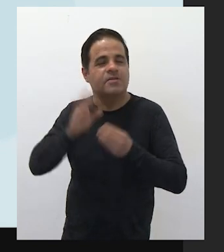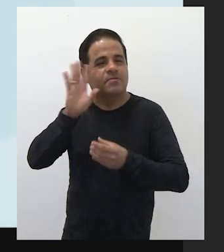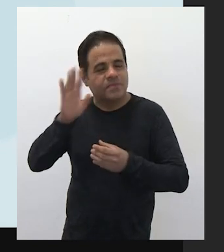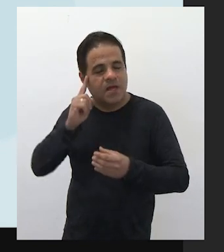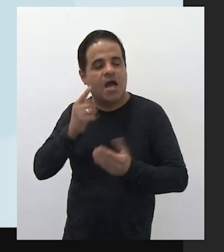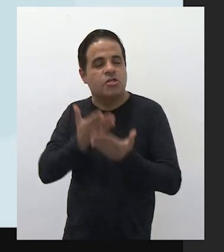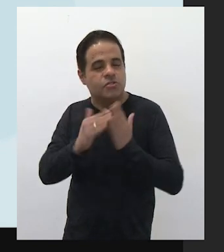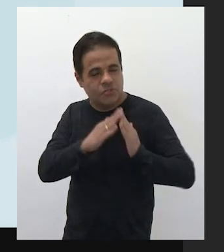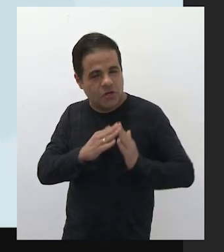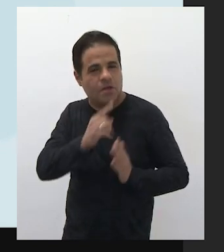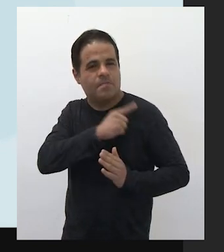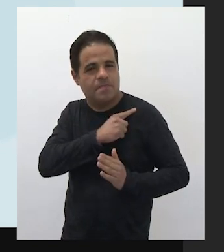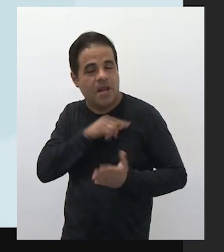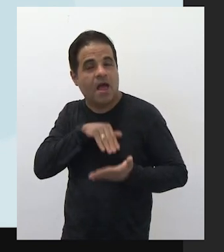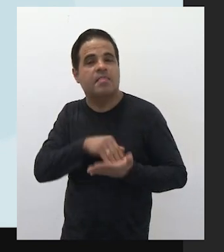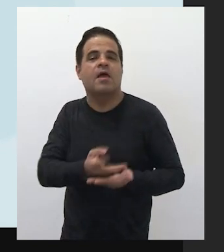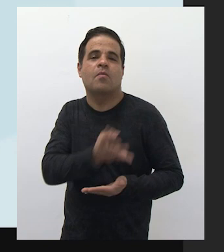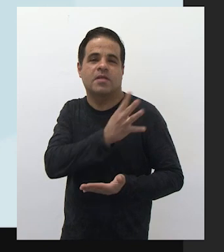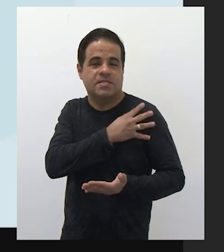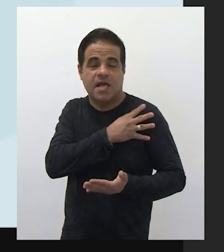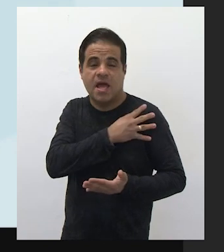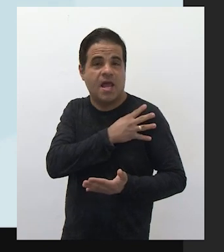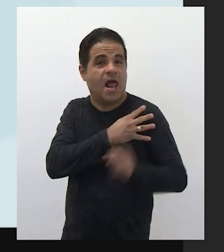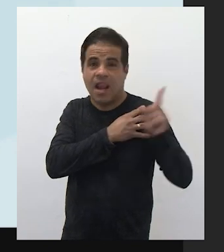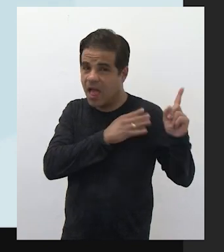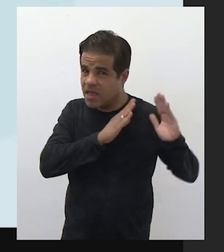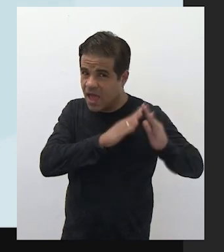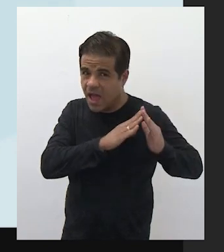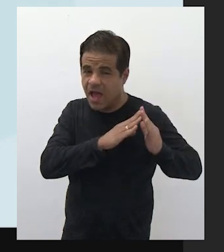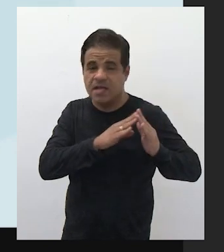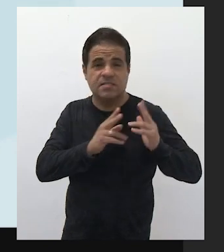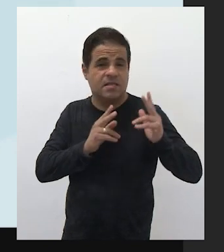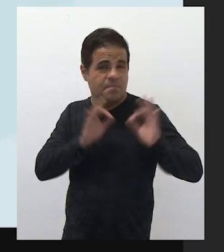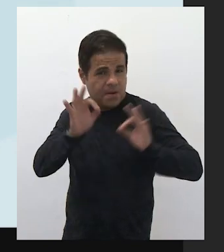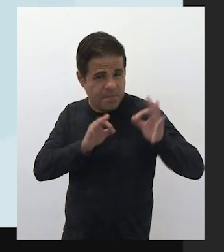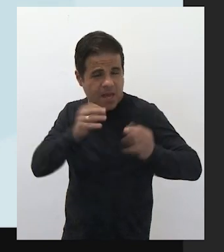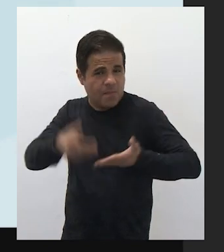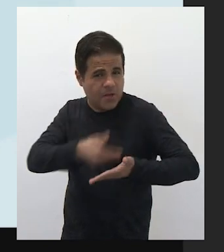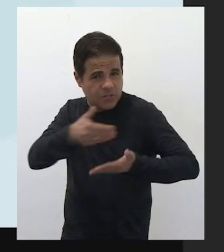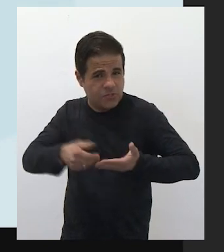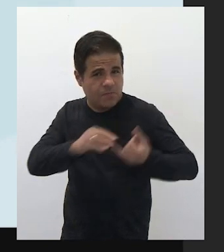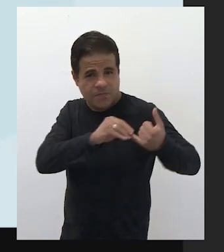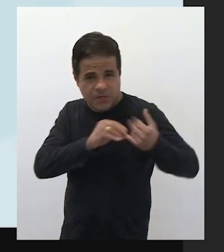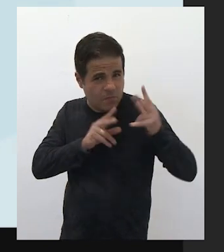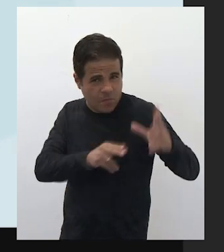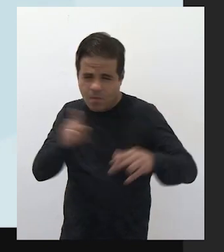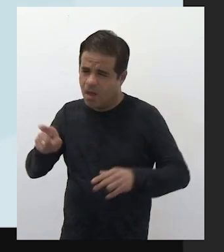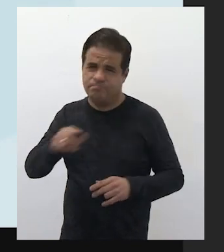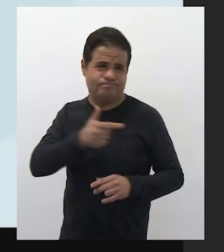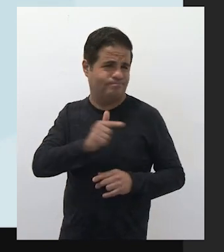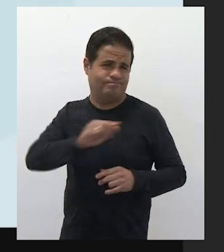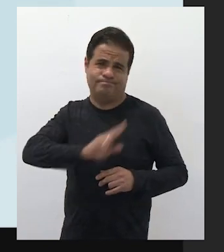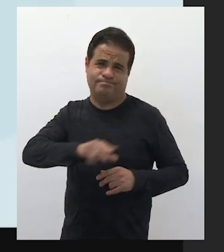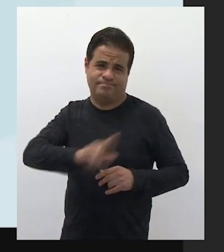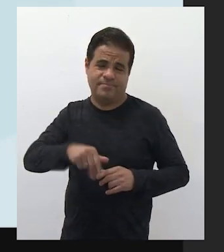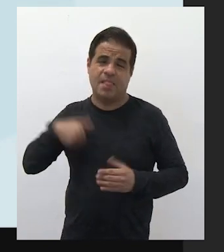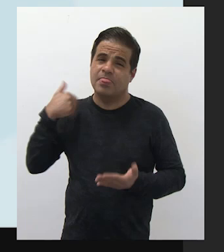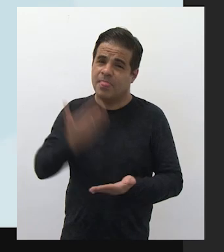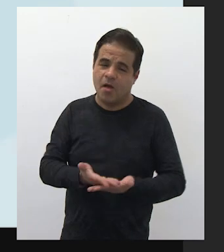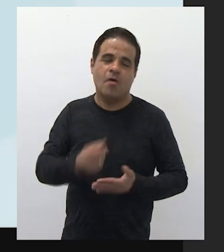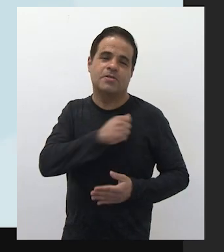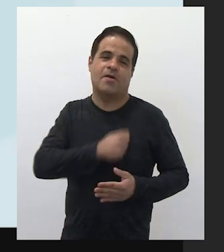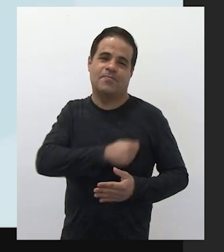série, era maravilhosa, ninguém em casa faz uma sopa dessa. Até hoje me dá saudade. Obrigada mais uma vez